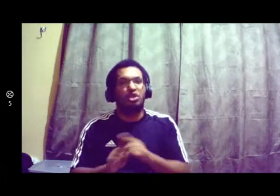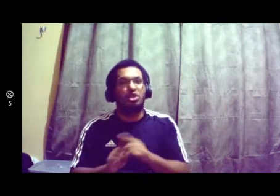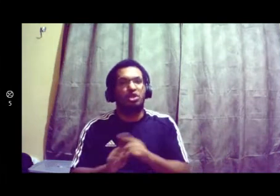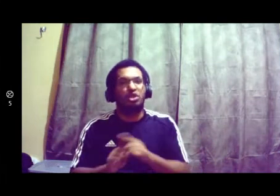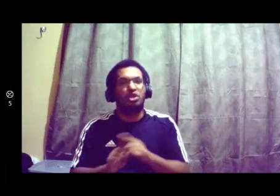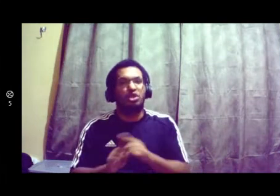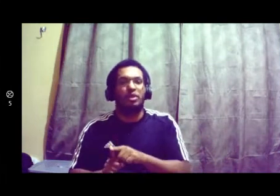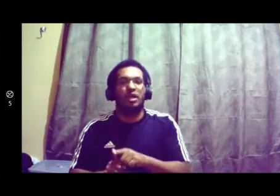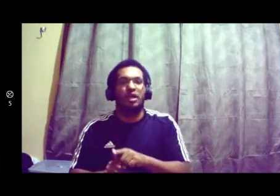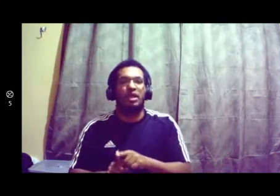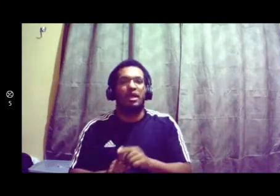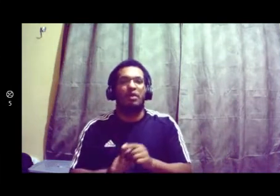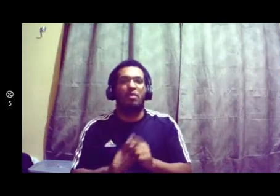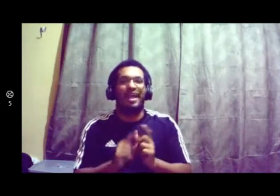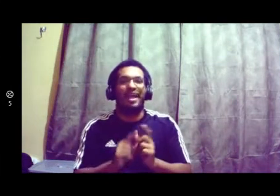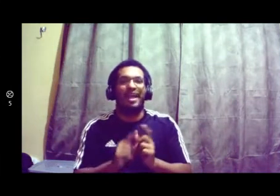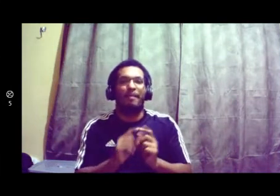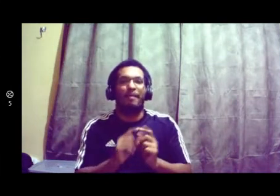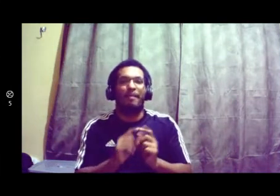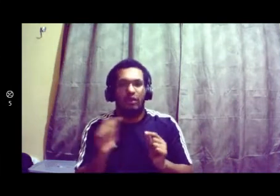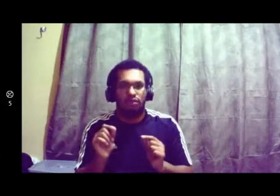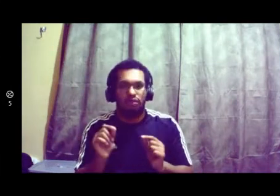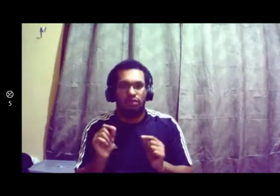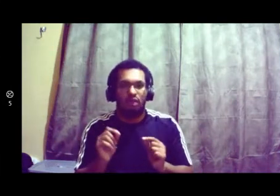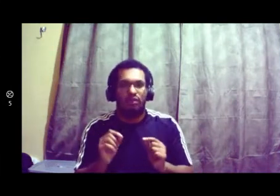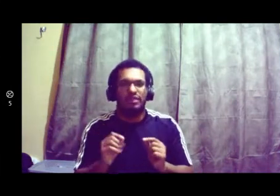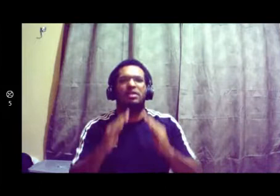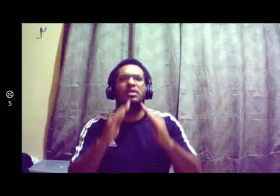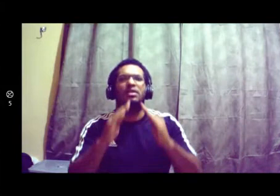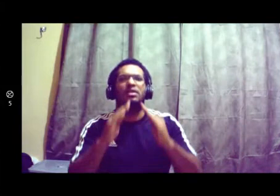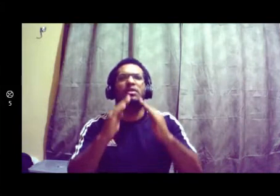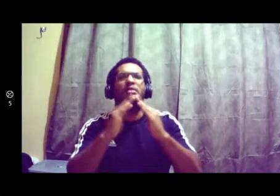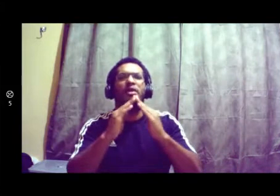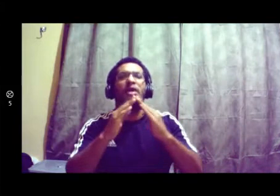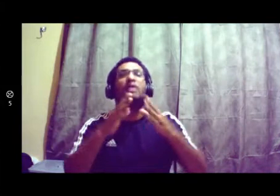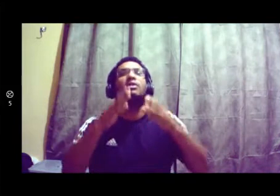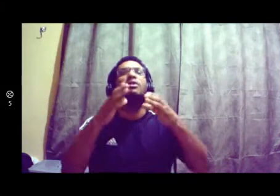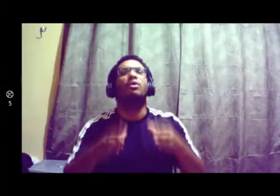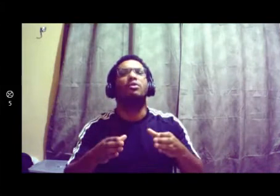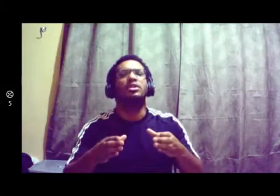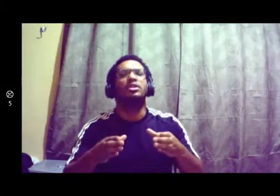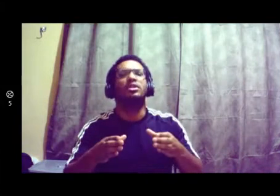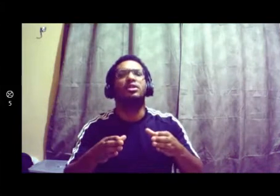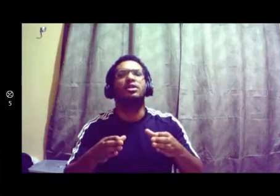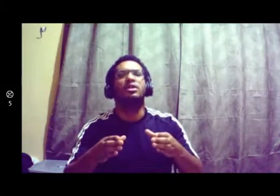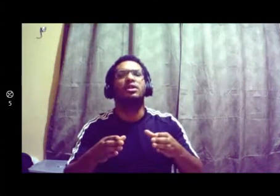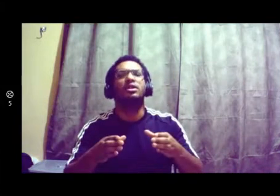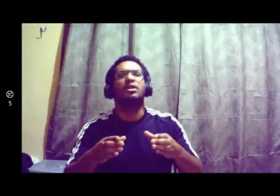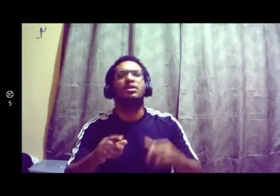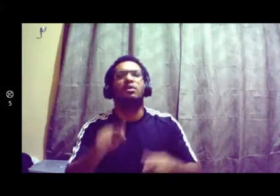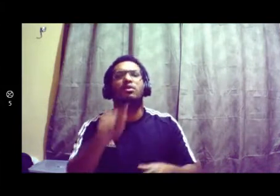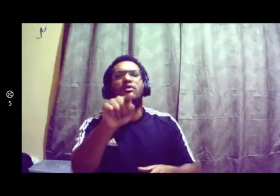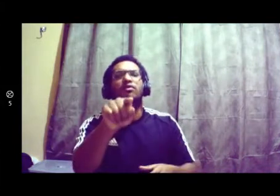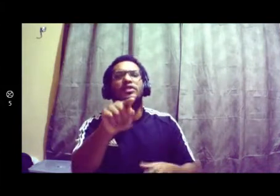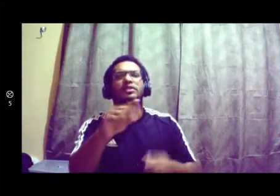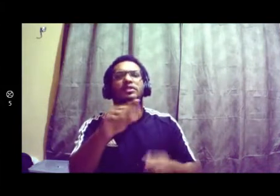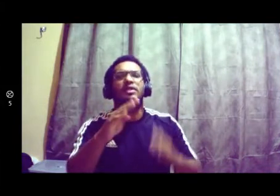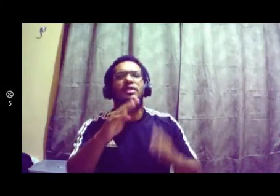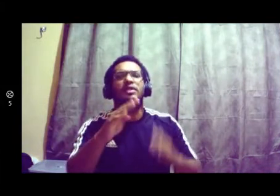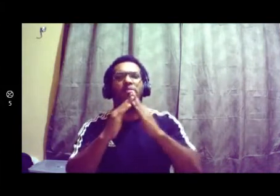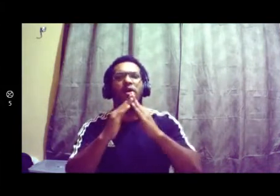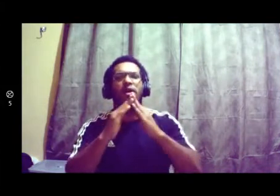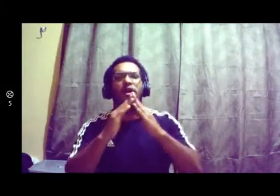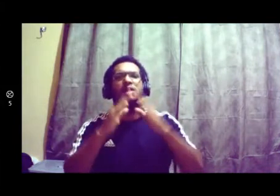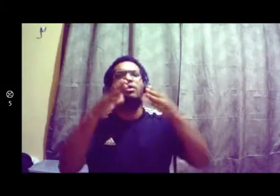no final. Por quê? Como é a pergunta, eu posso fazer assim, mora onde? Então,